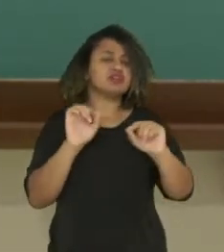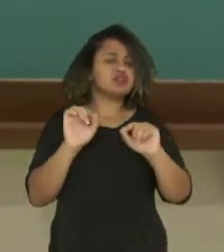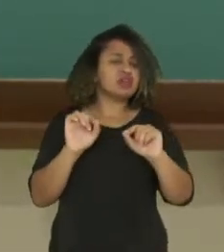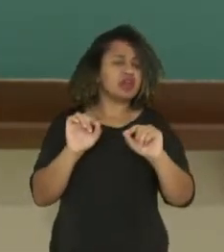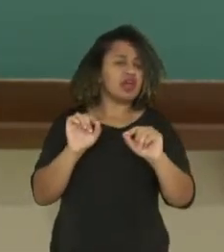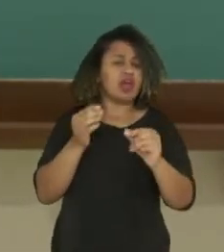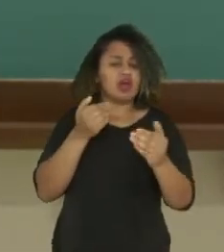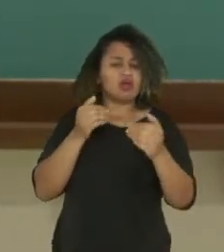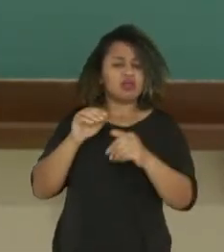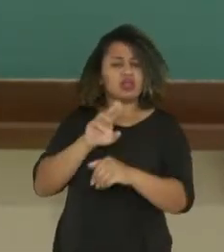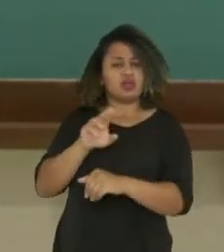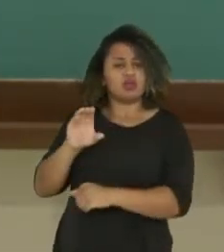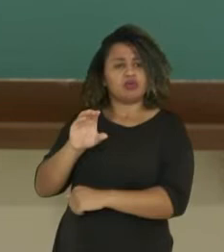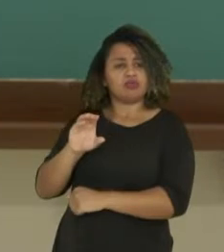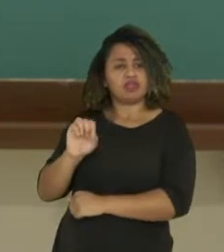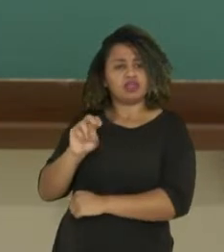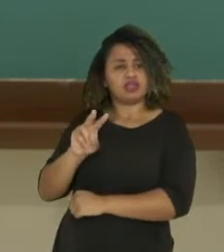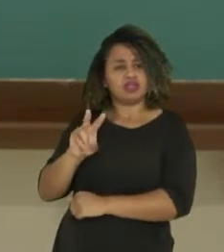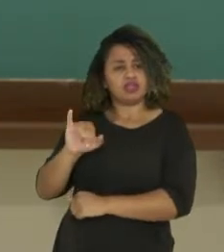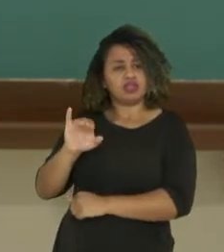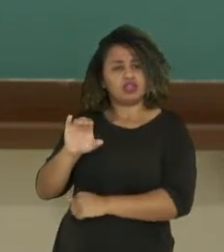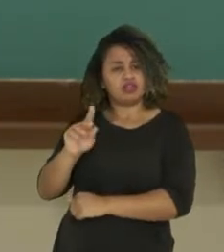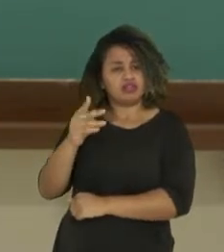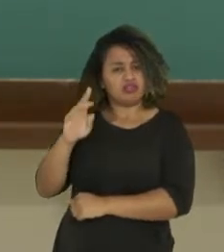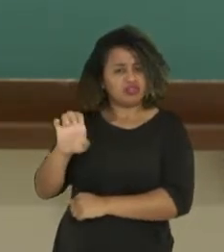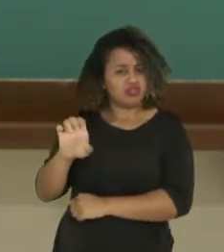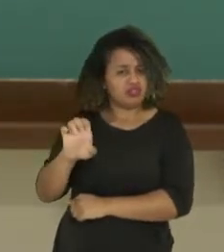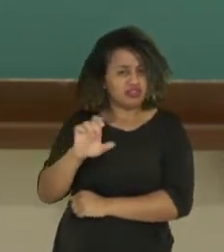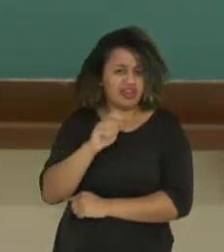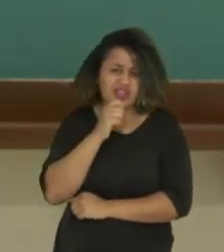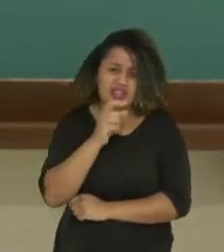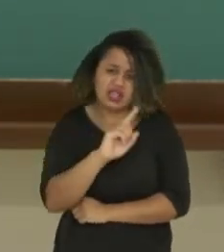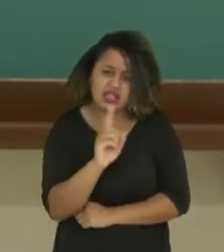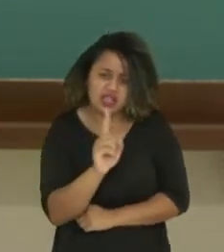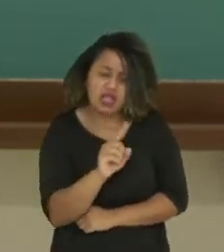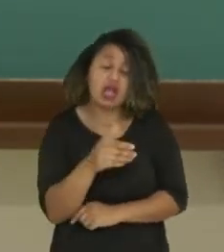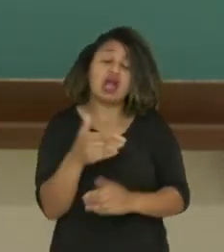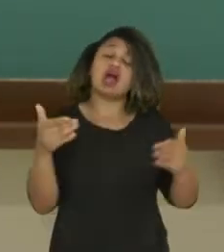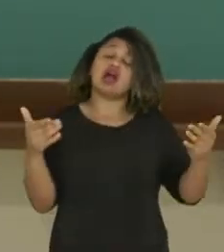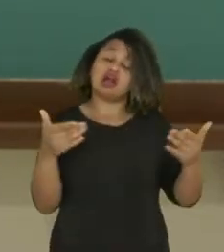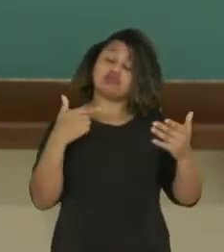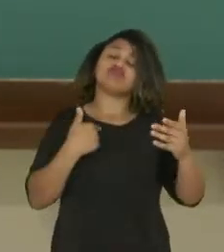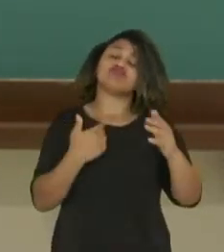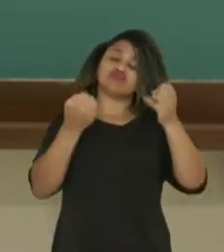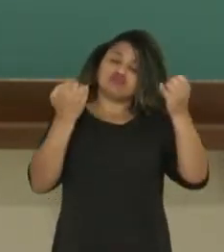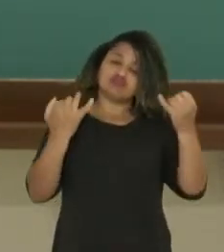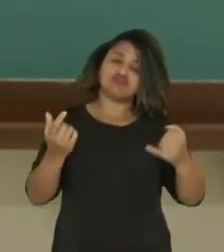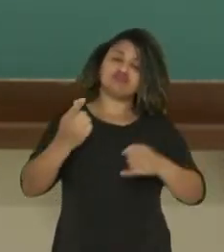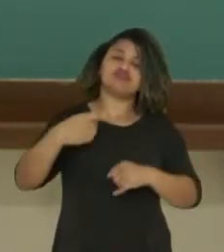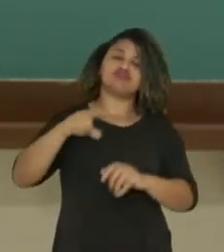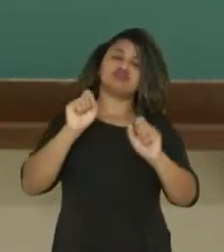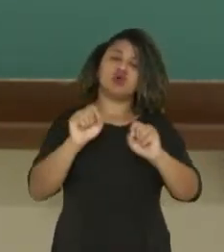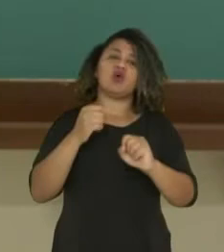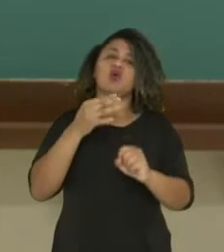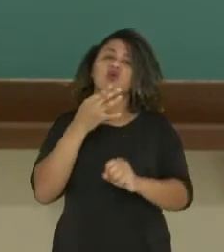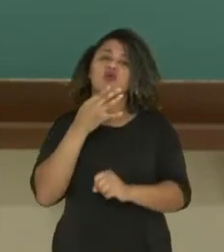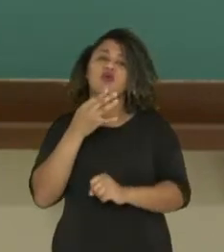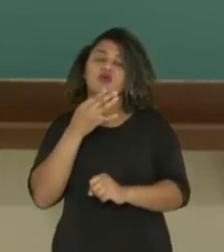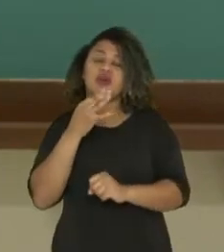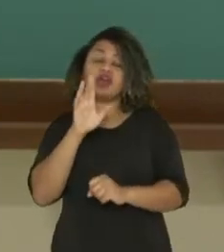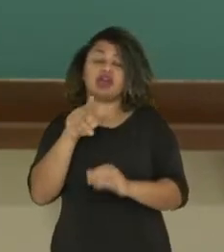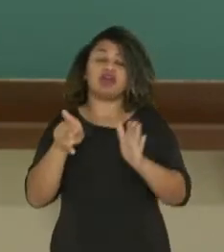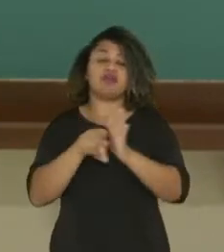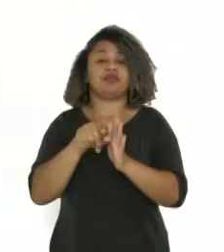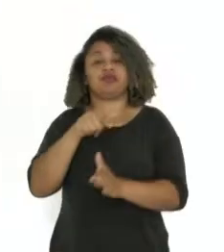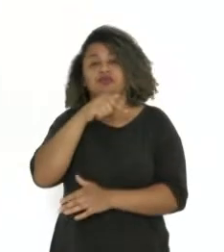ceviche? Se não, tem a oportunidade de conhecer um pouquinho esse prato típico peruano aqui,